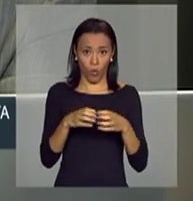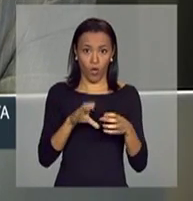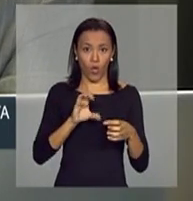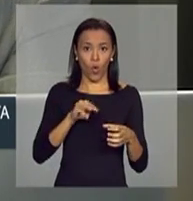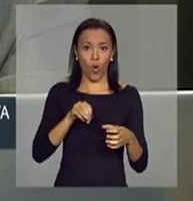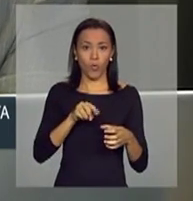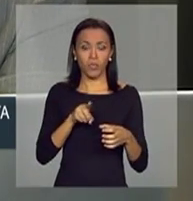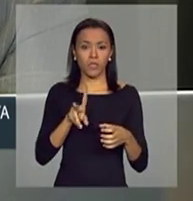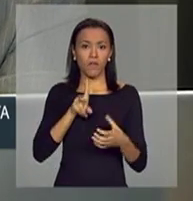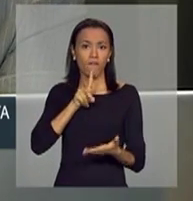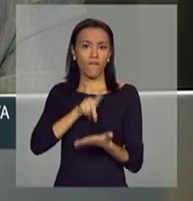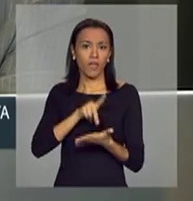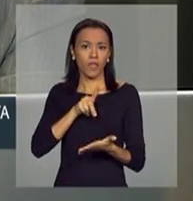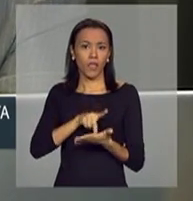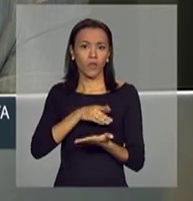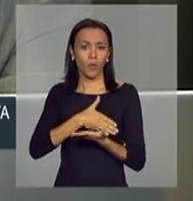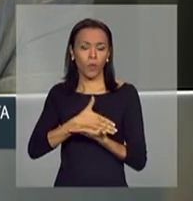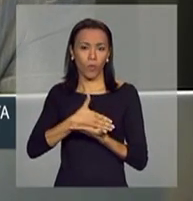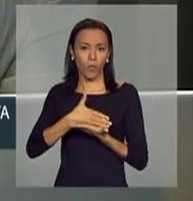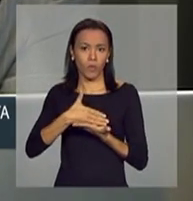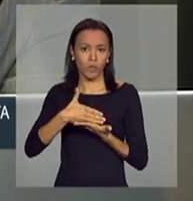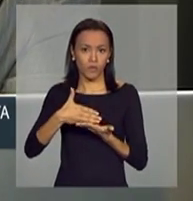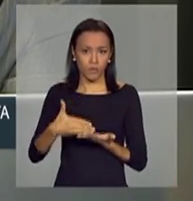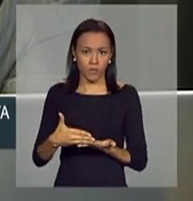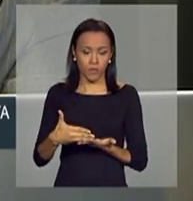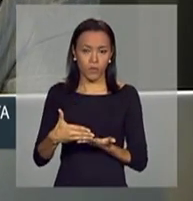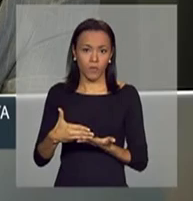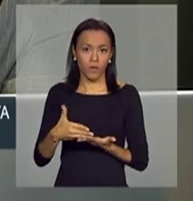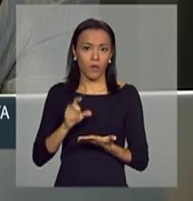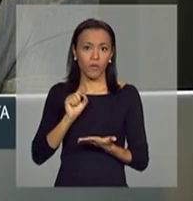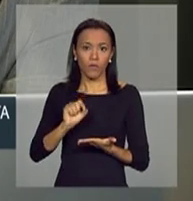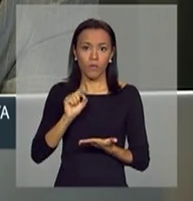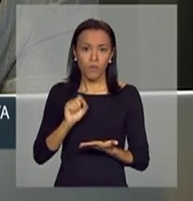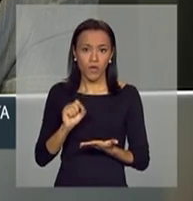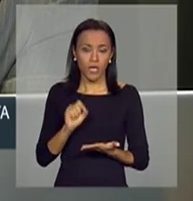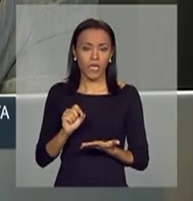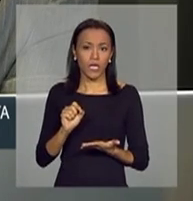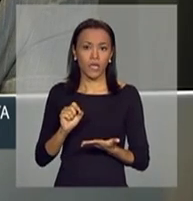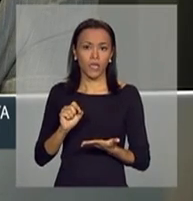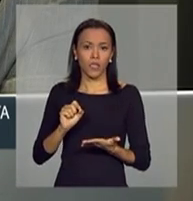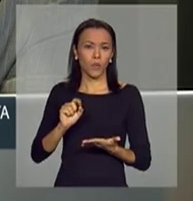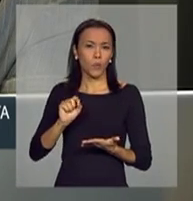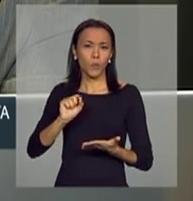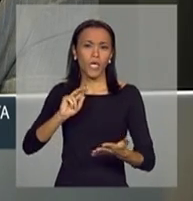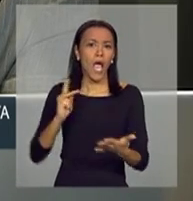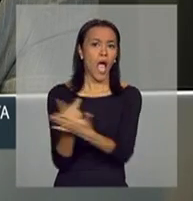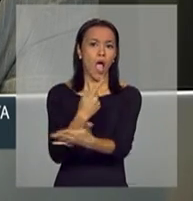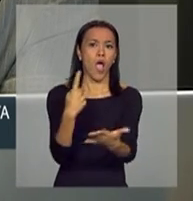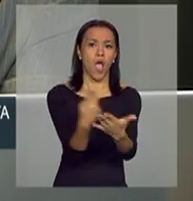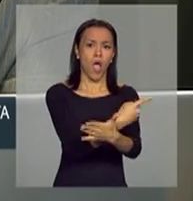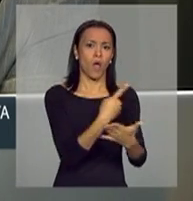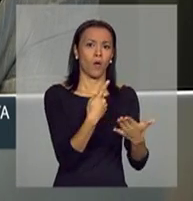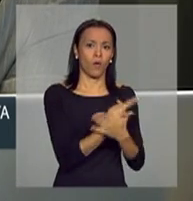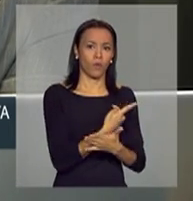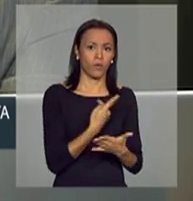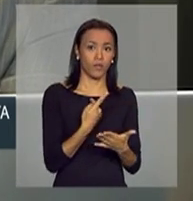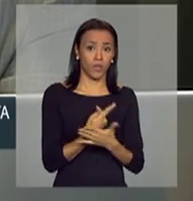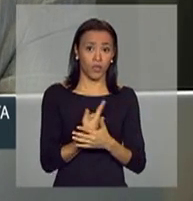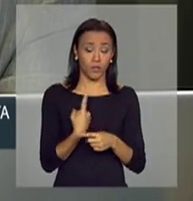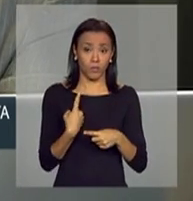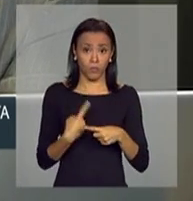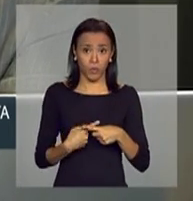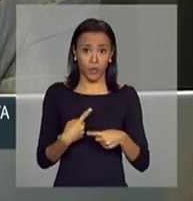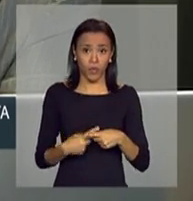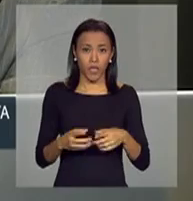formó hace ya 10 años, para enfrentar los delitos cometidos por la dictadura de Fujimori